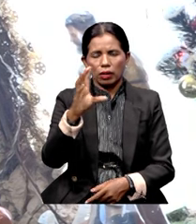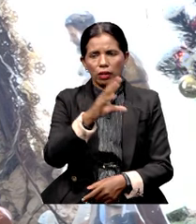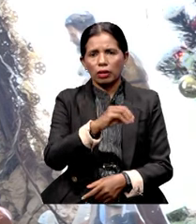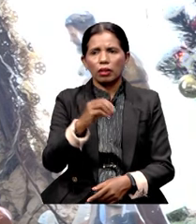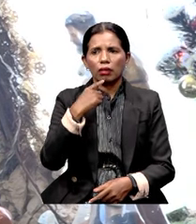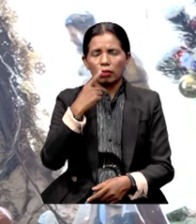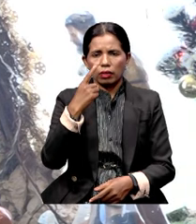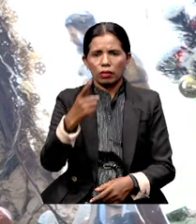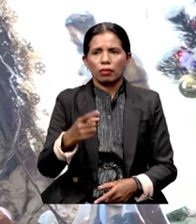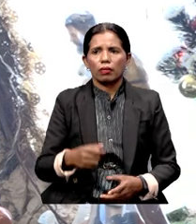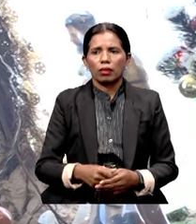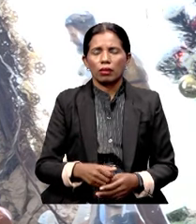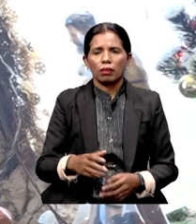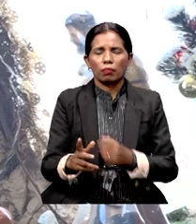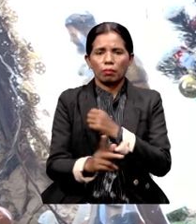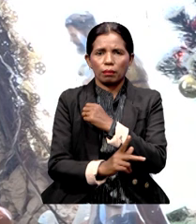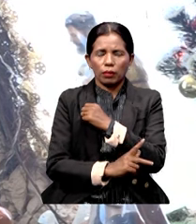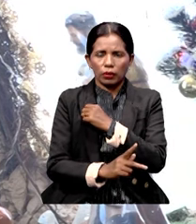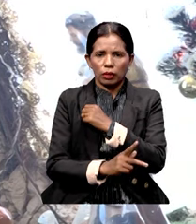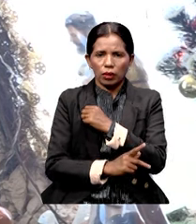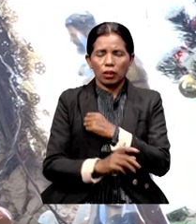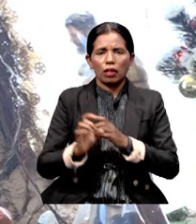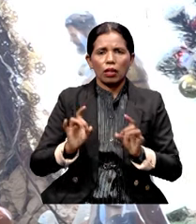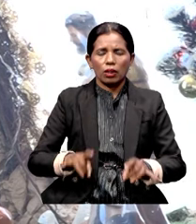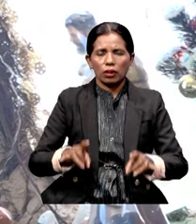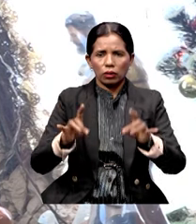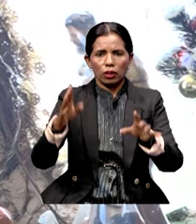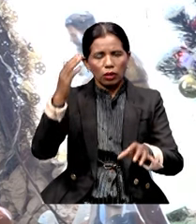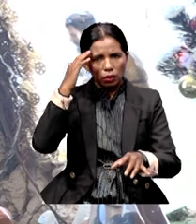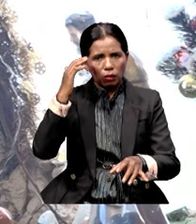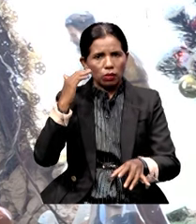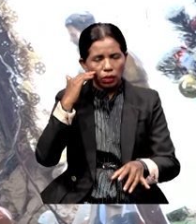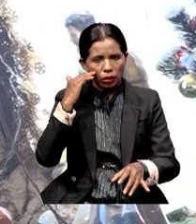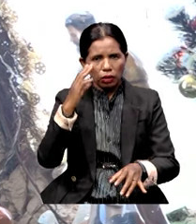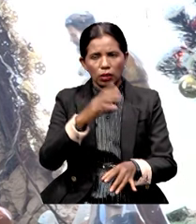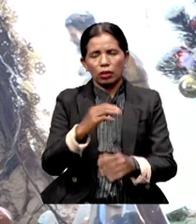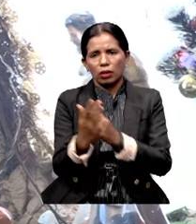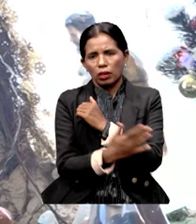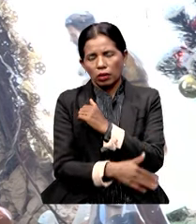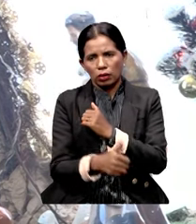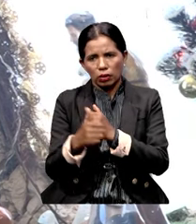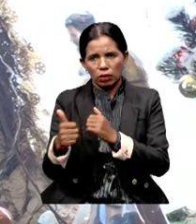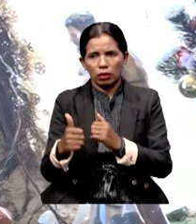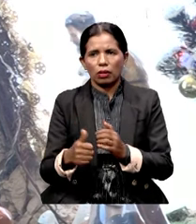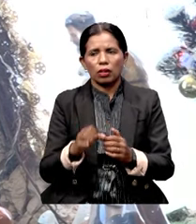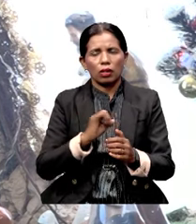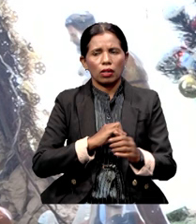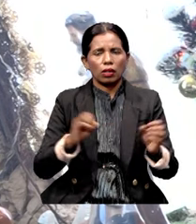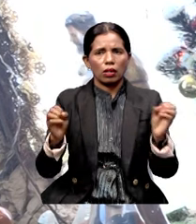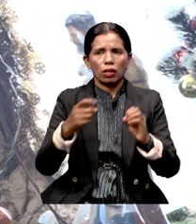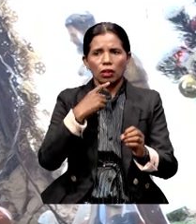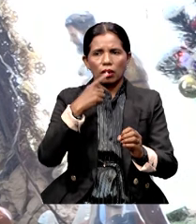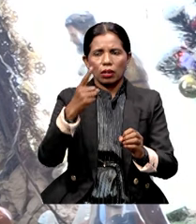Irlândia, Portugal, Austrália, Coreia do Sul, no errai siraselo que nebe, haula